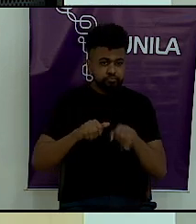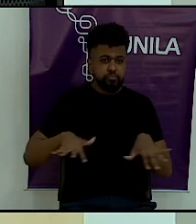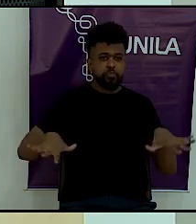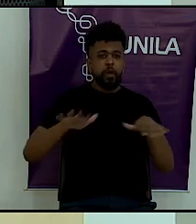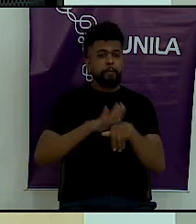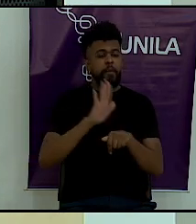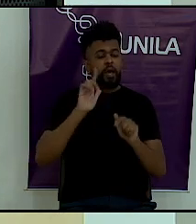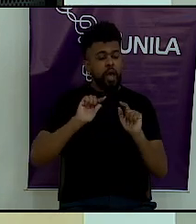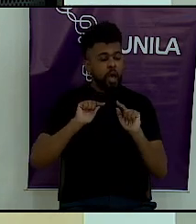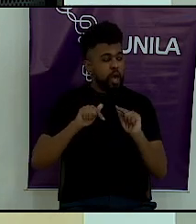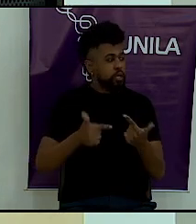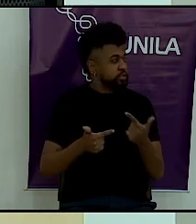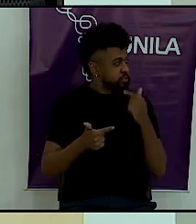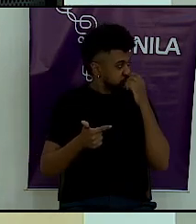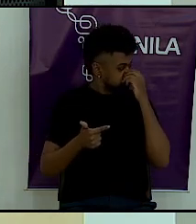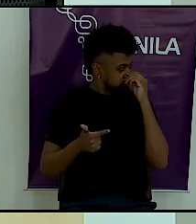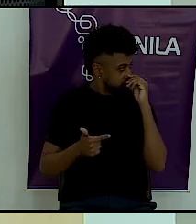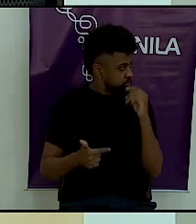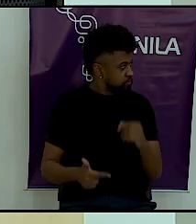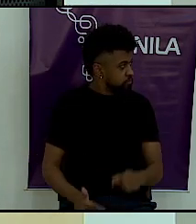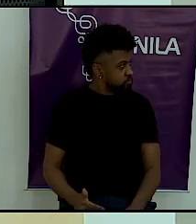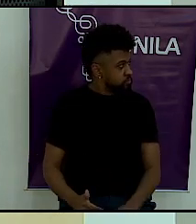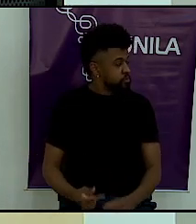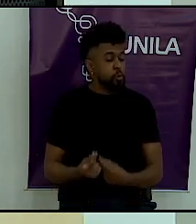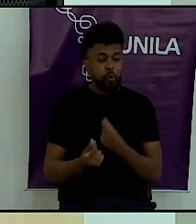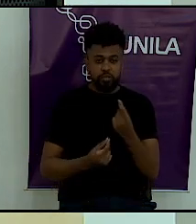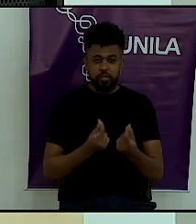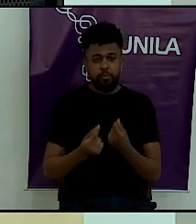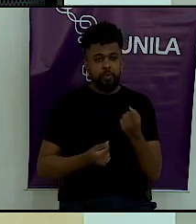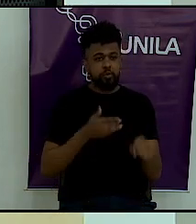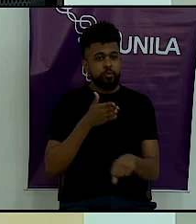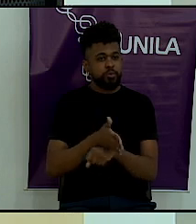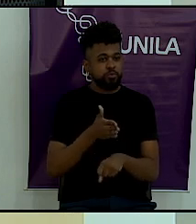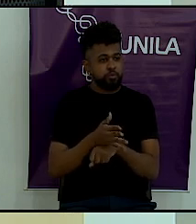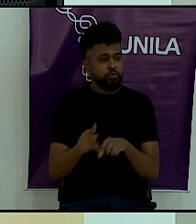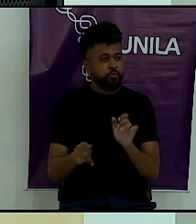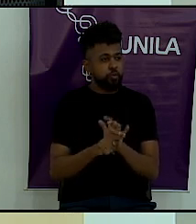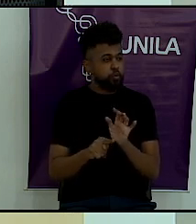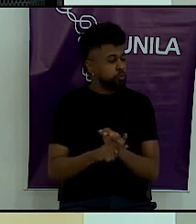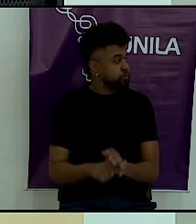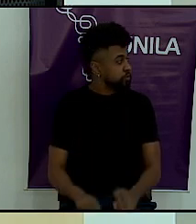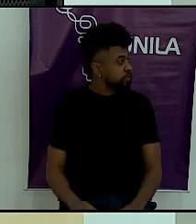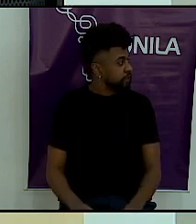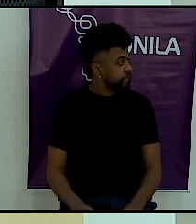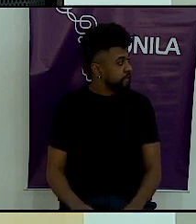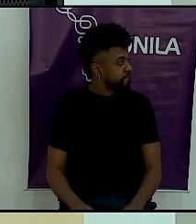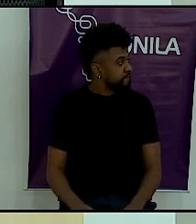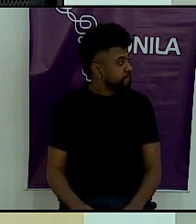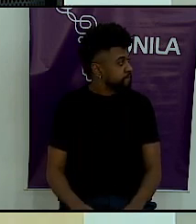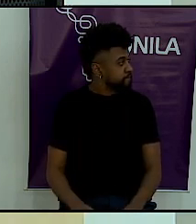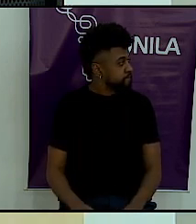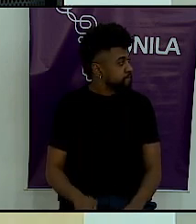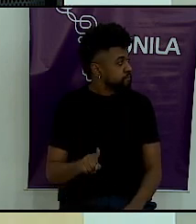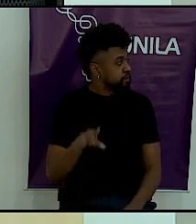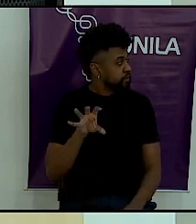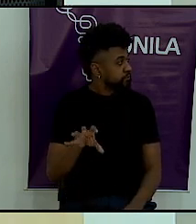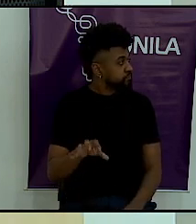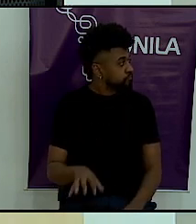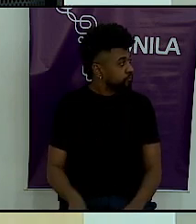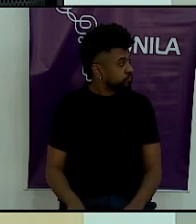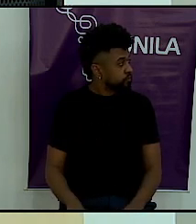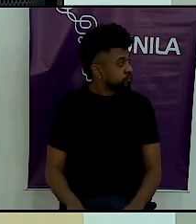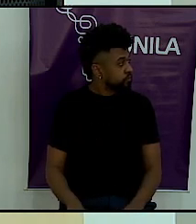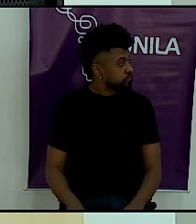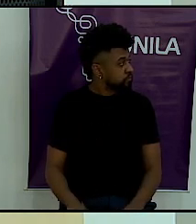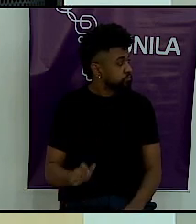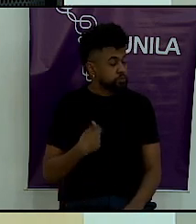as ações do orçamento participativo e dos próprios institutos. Acho que é isso. A gente